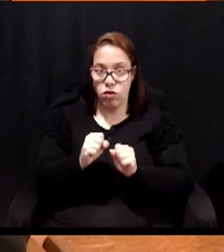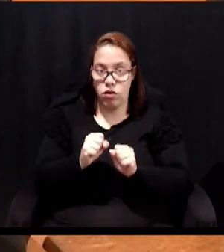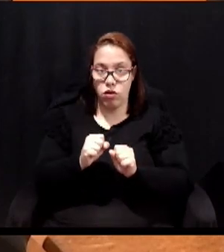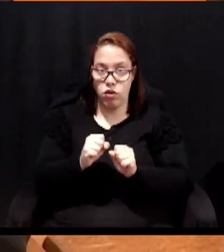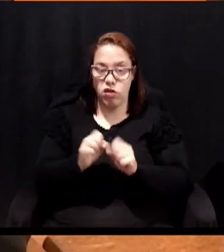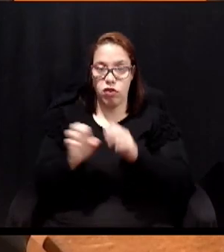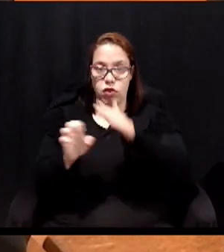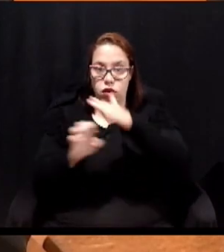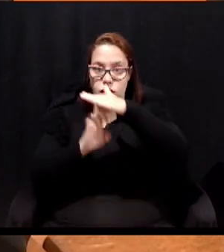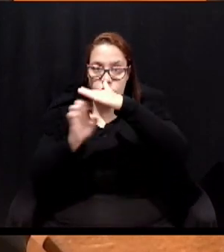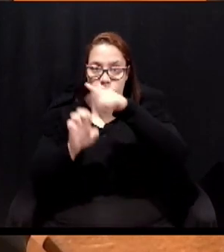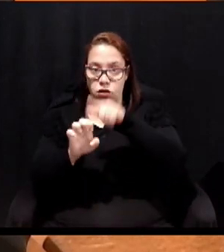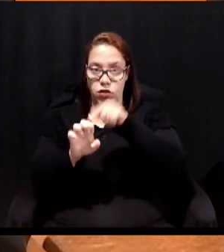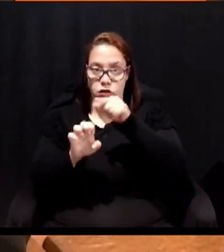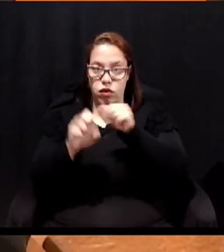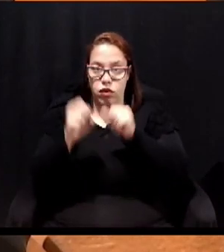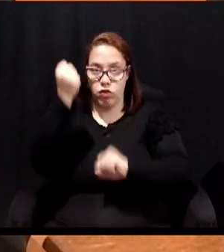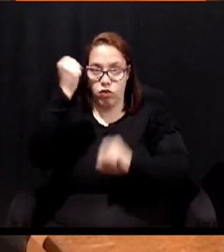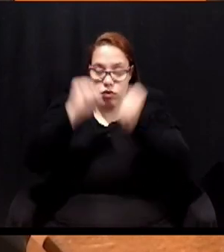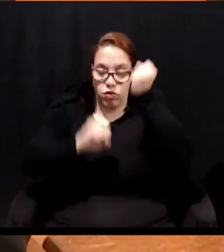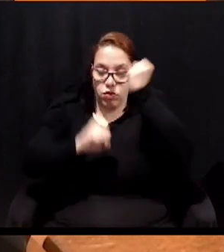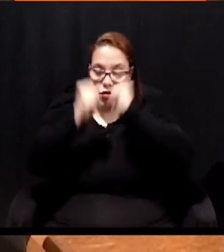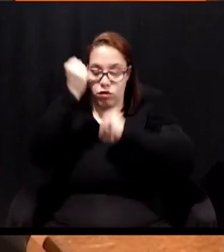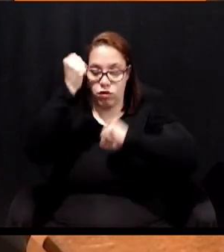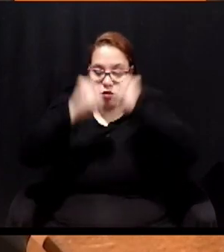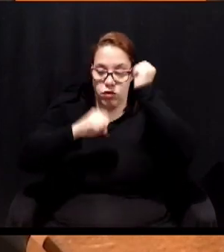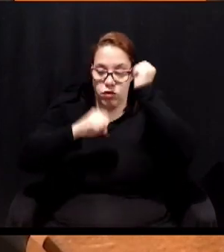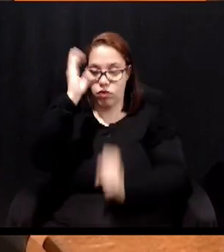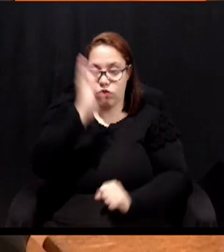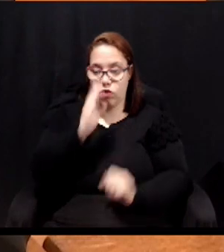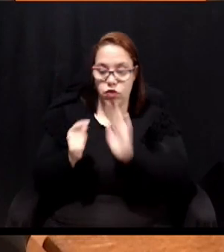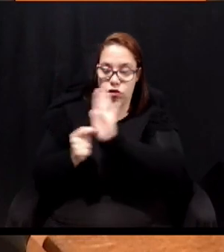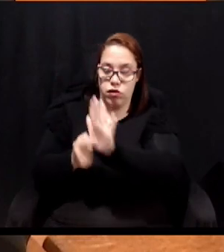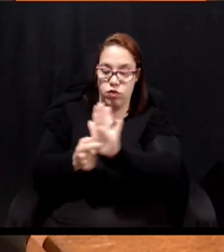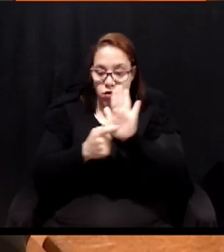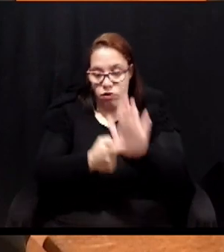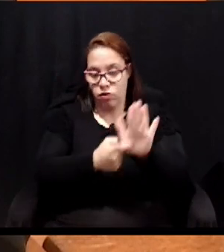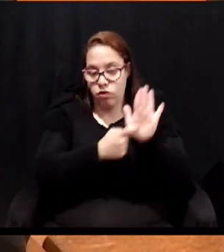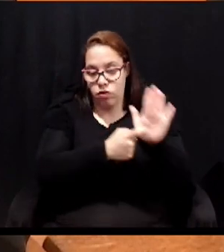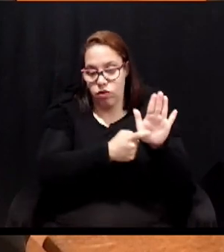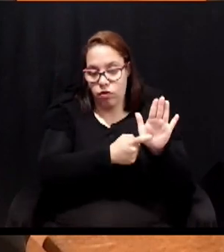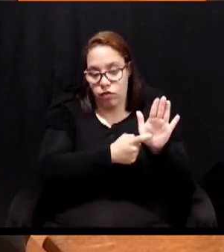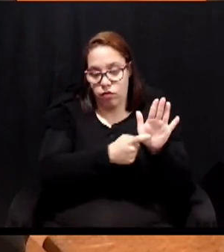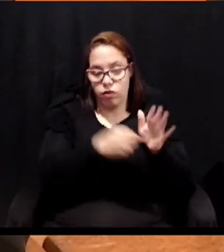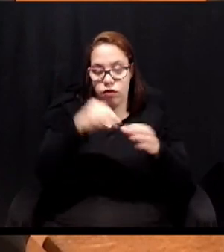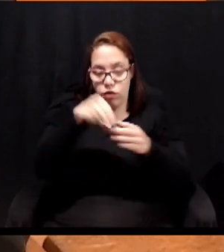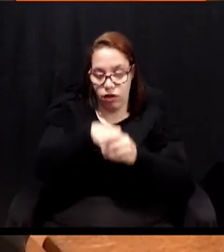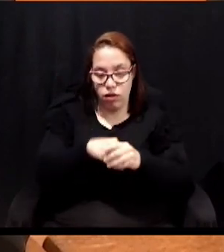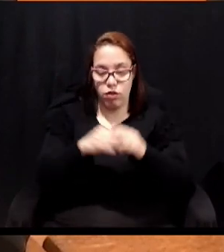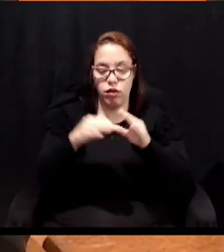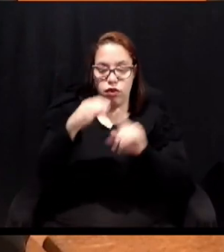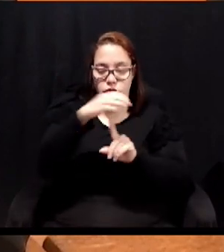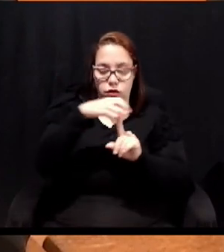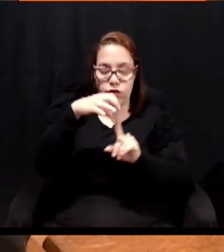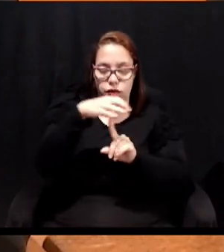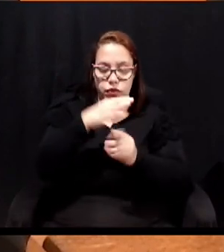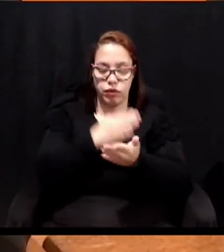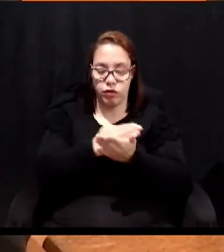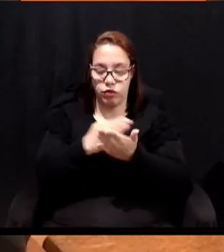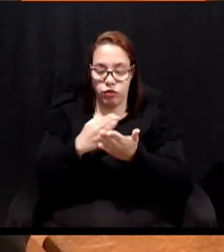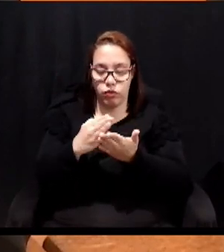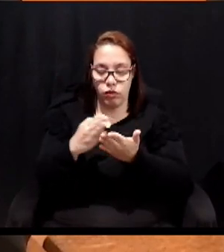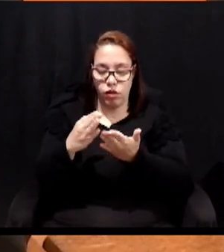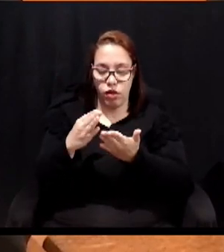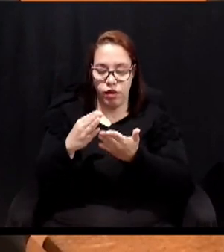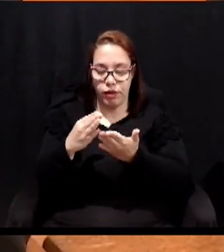empresários industriais brasileiros fazendo a exposição dentro dessa feira. Então, começamos a fazer essa